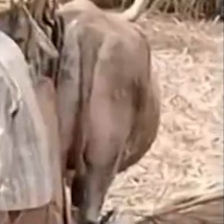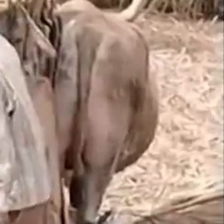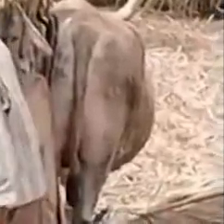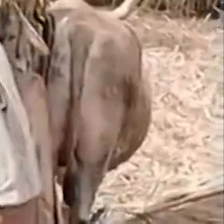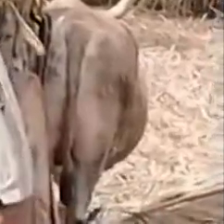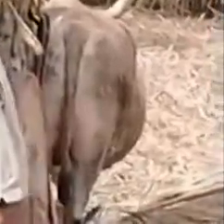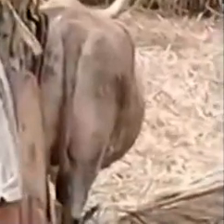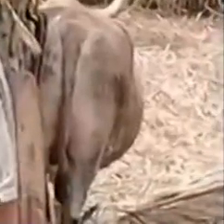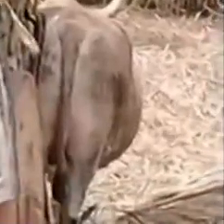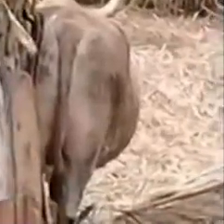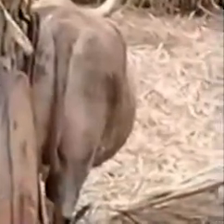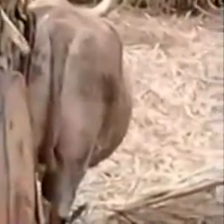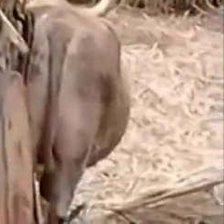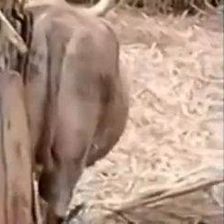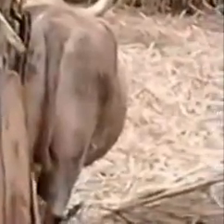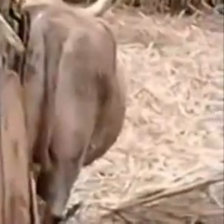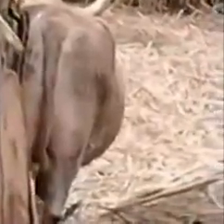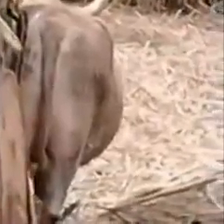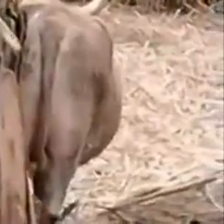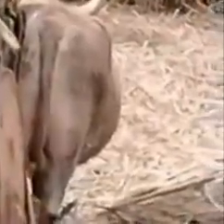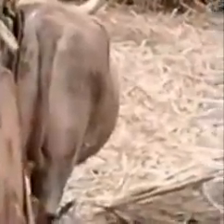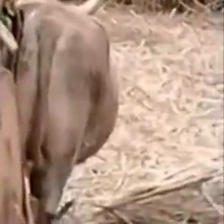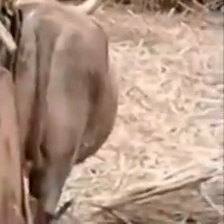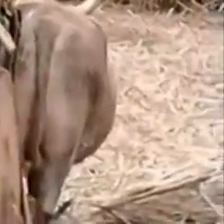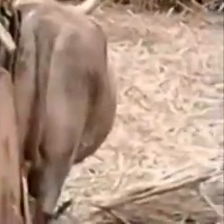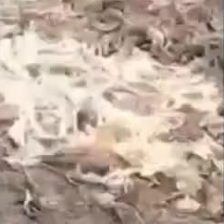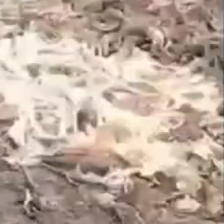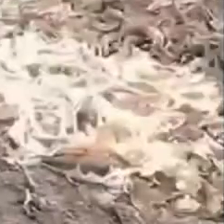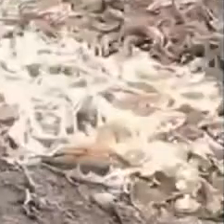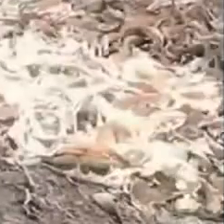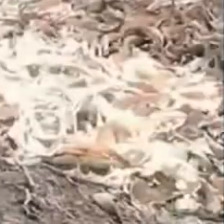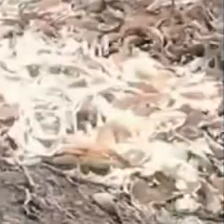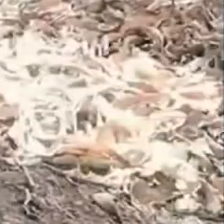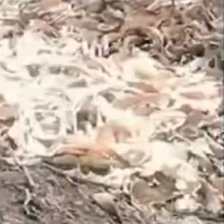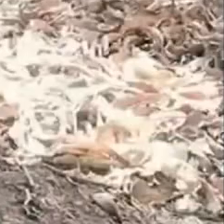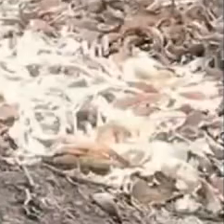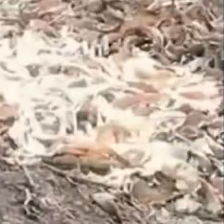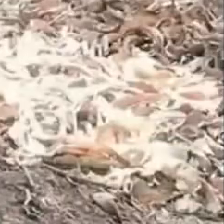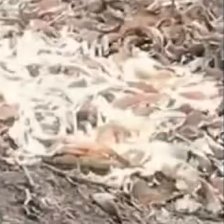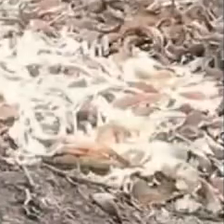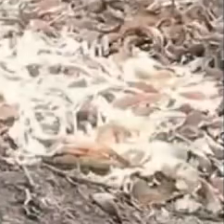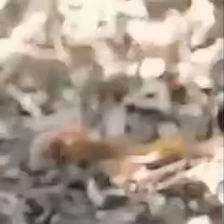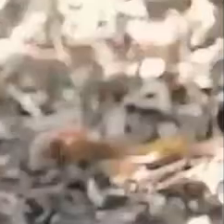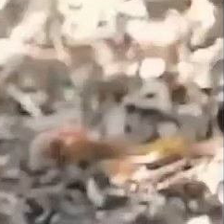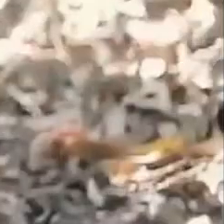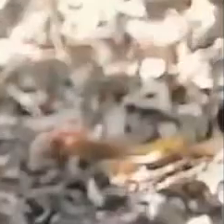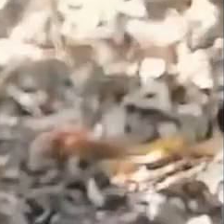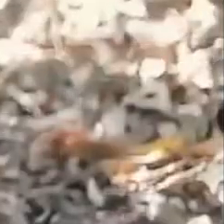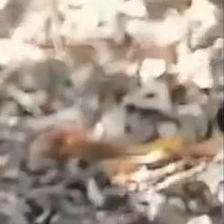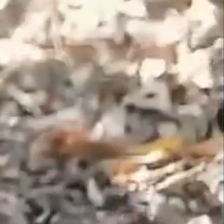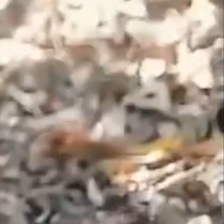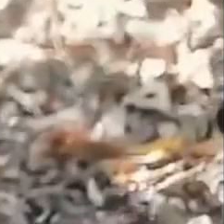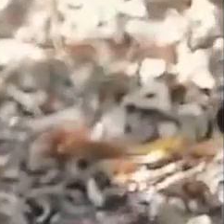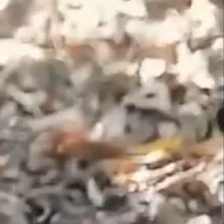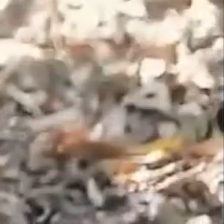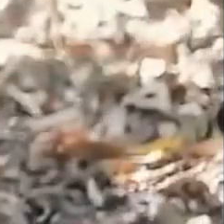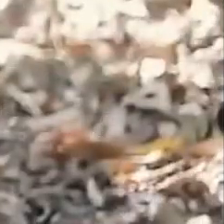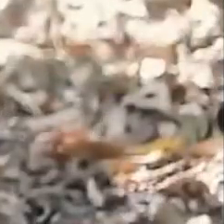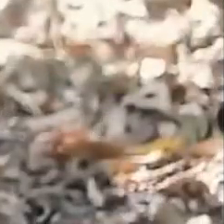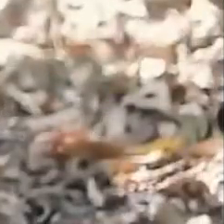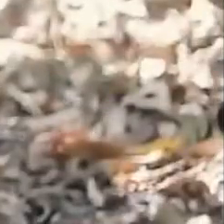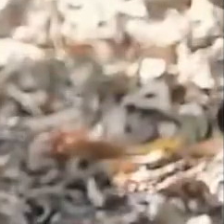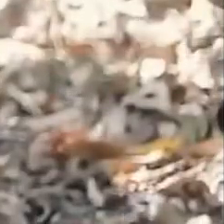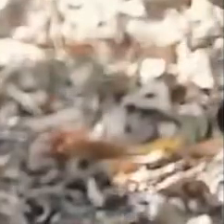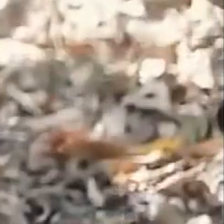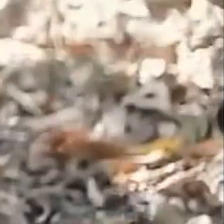políticas públicas a pra dis isso aí ve veio a educação do campo quantos e quantos jovens vão formar na educação do campo fil trabalhores